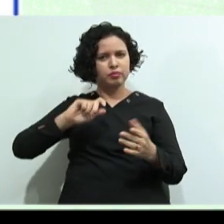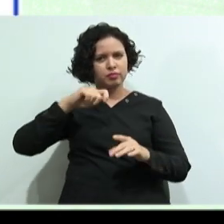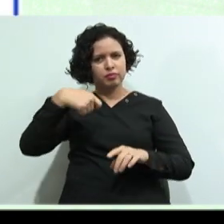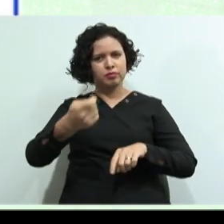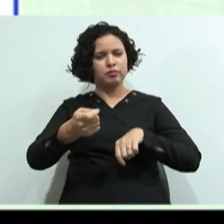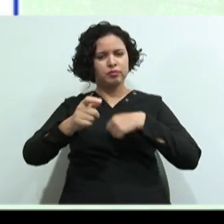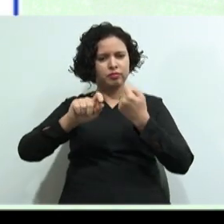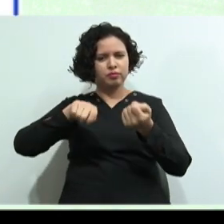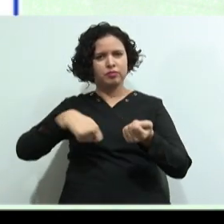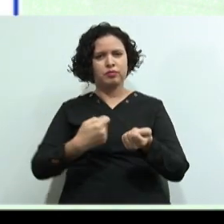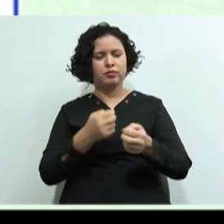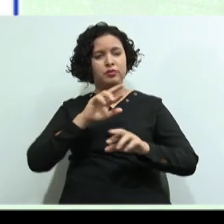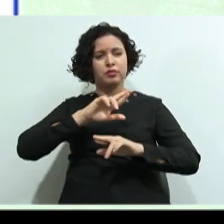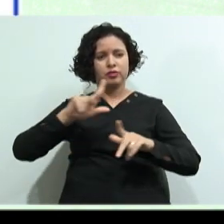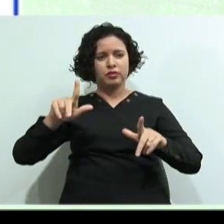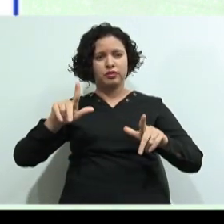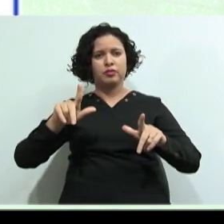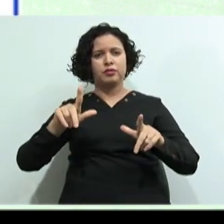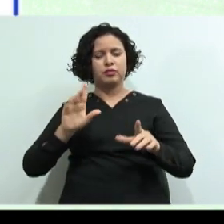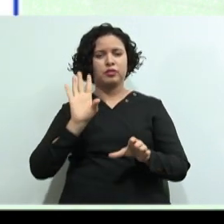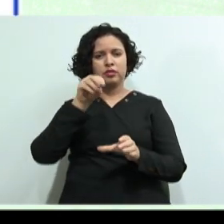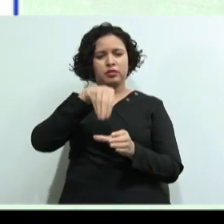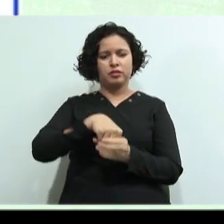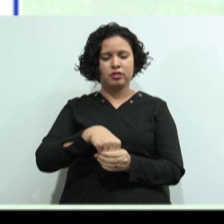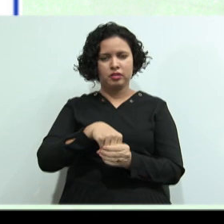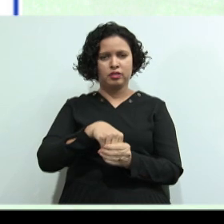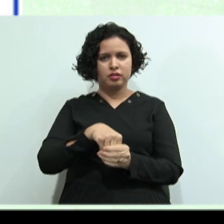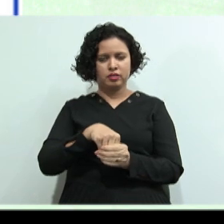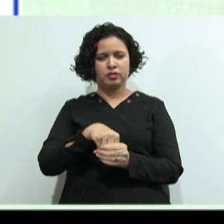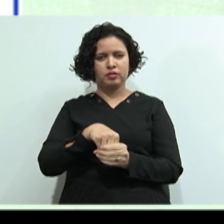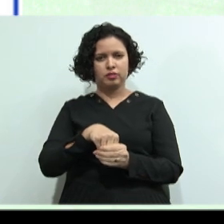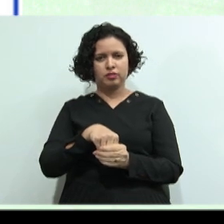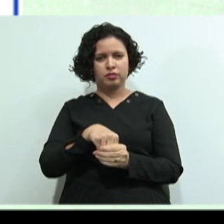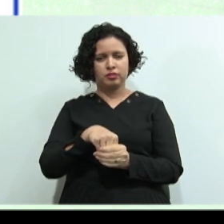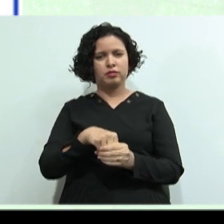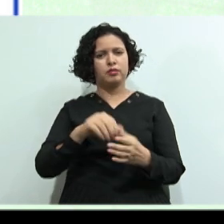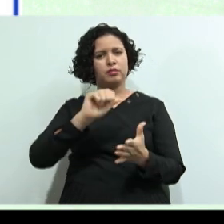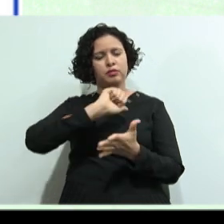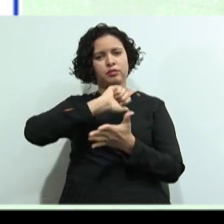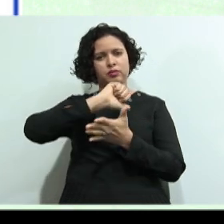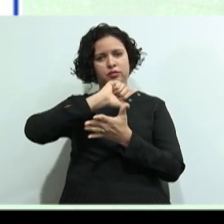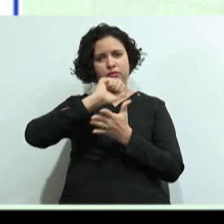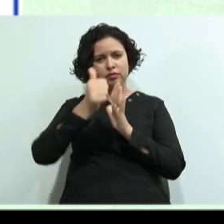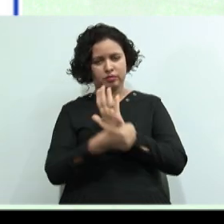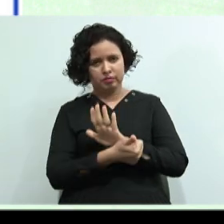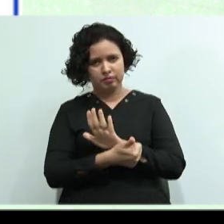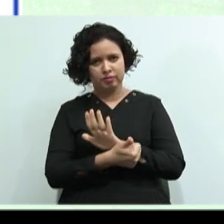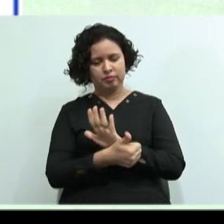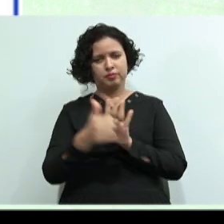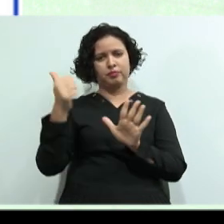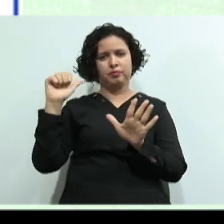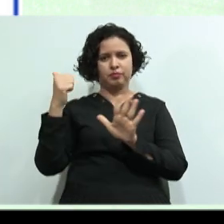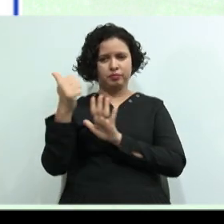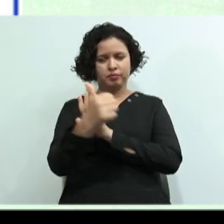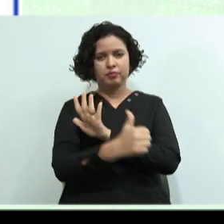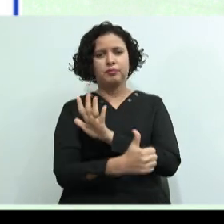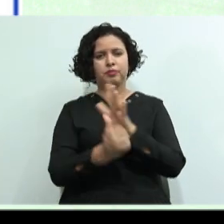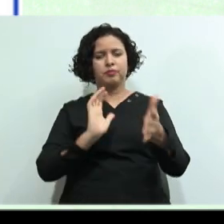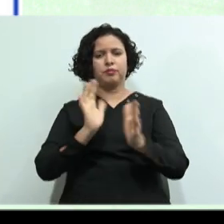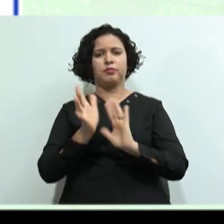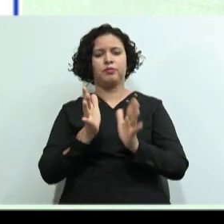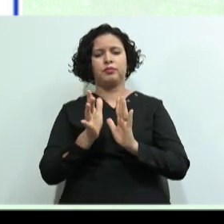a gente tem dentro dos parâmetros da língua de sinais. Agora, quanto